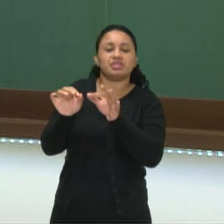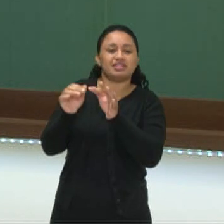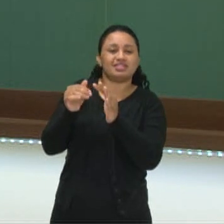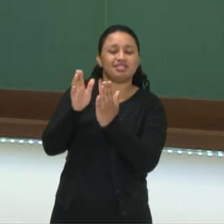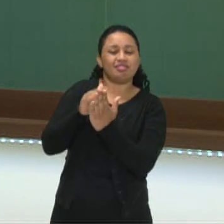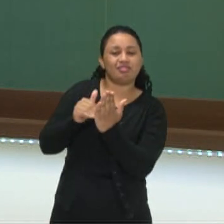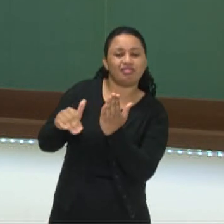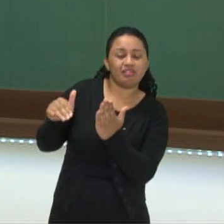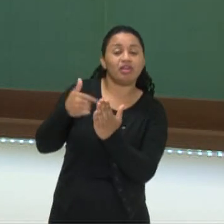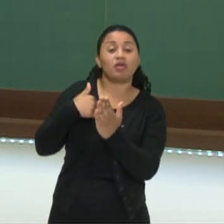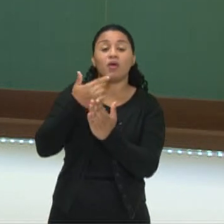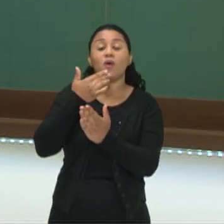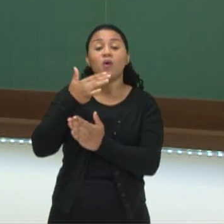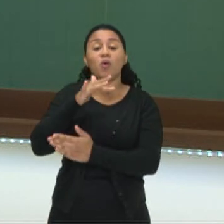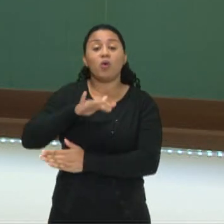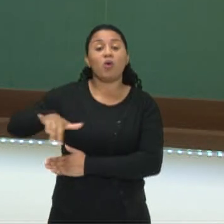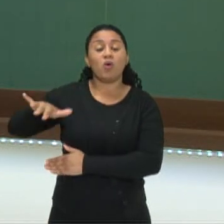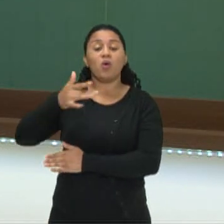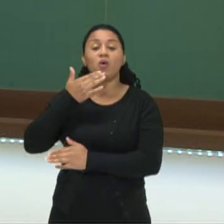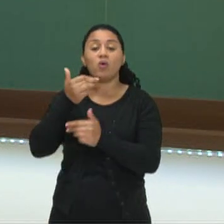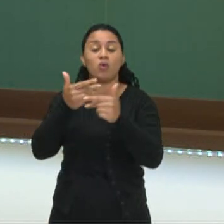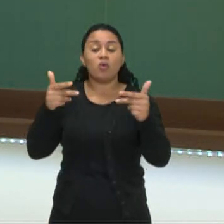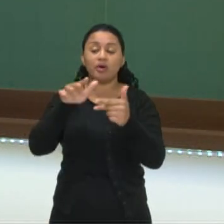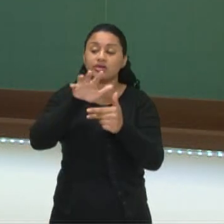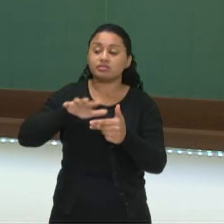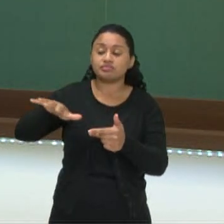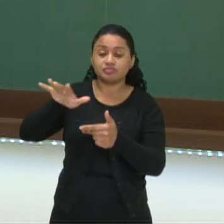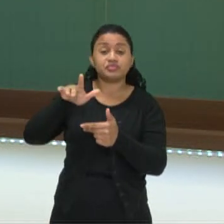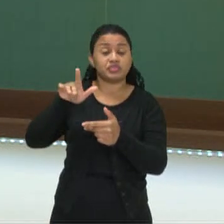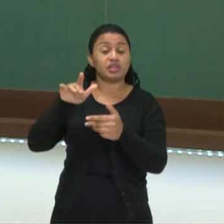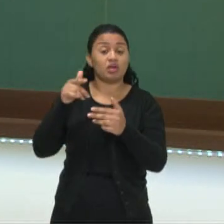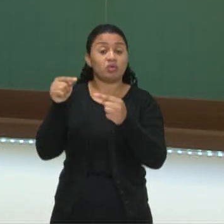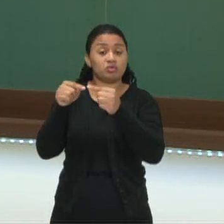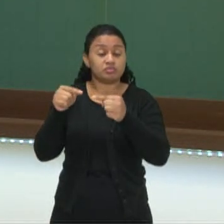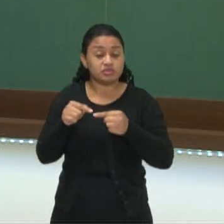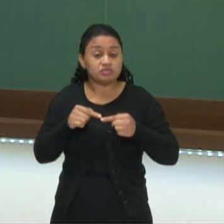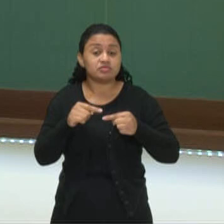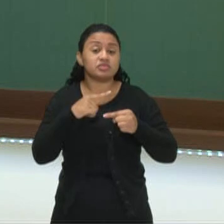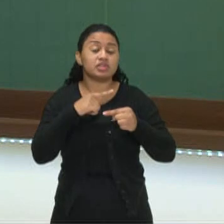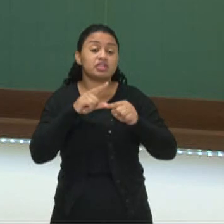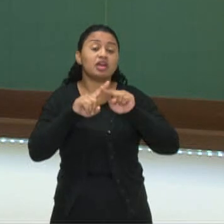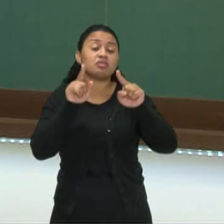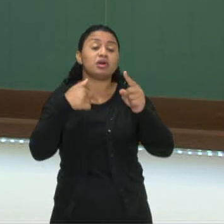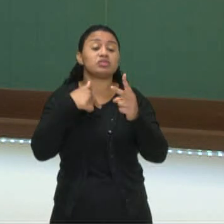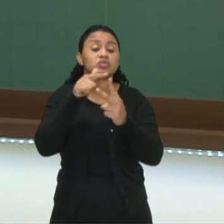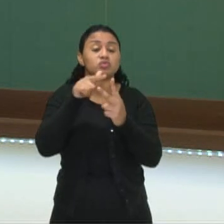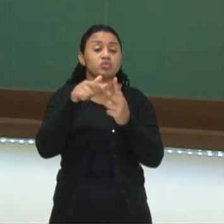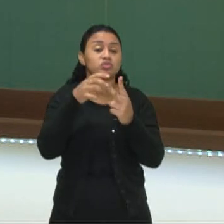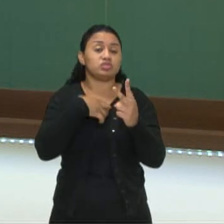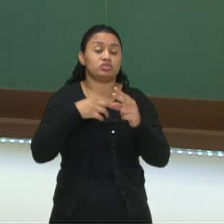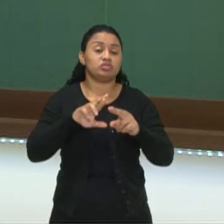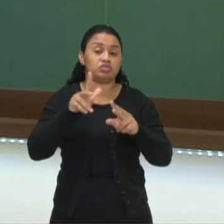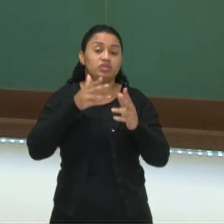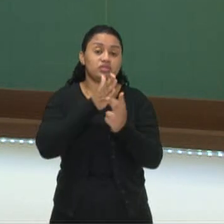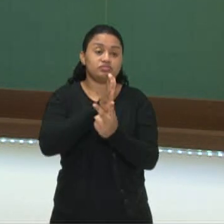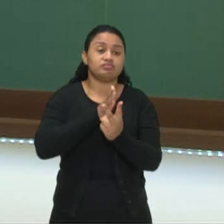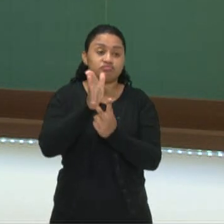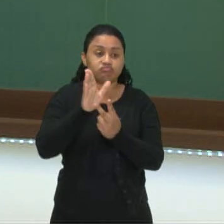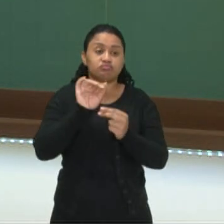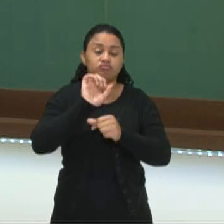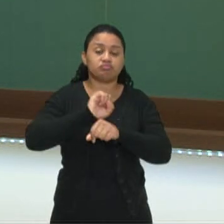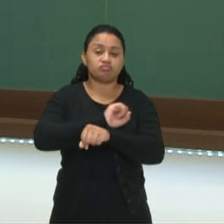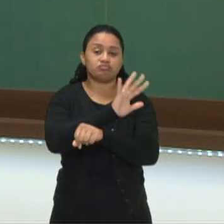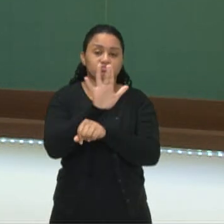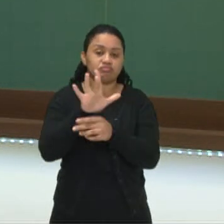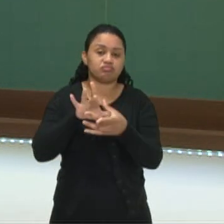exatamente os campos de cor. Esses campos de cor é uma coisa mais suavizada, mas faz uma boa diferenciação dos estilos diferentes, vertentes dessa obra